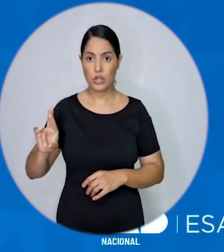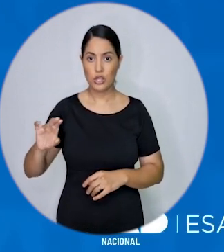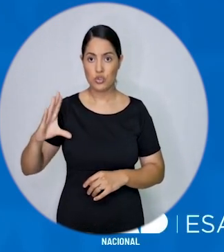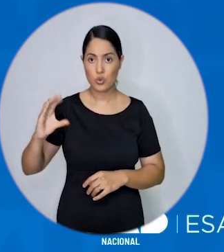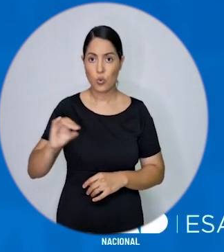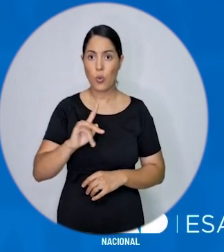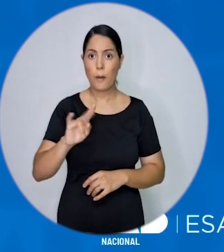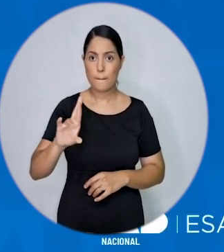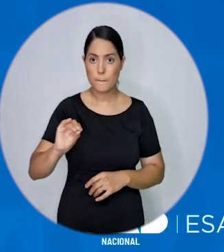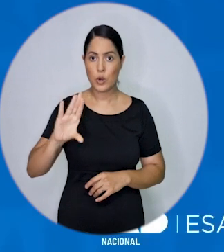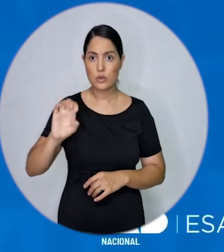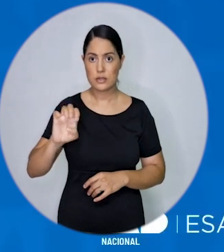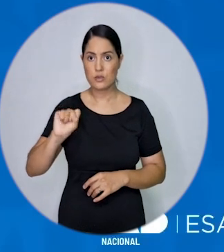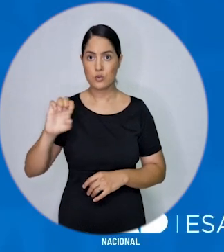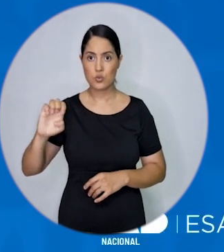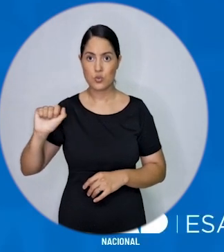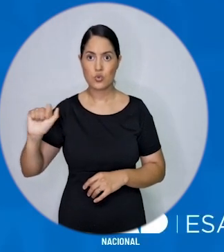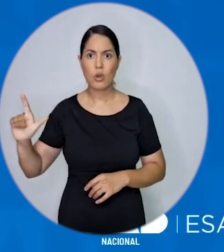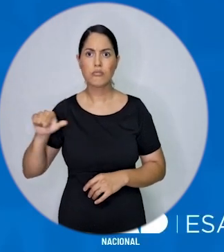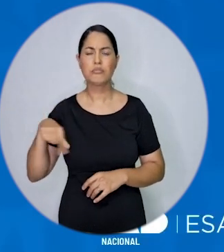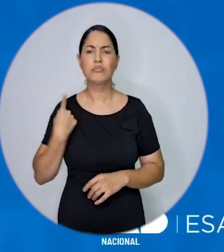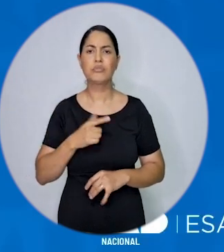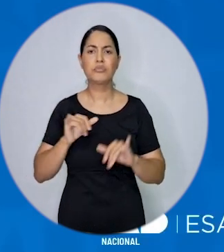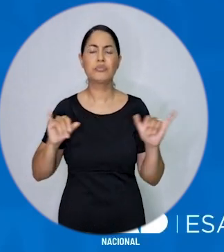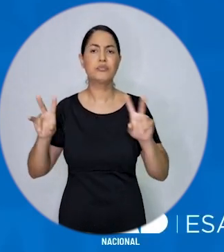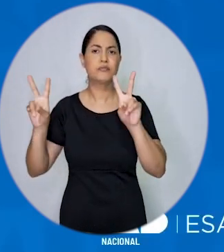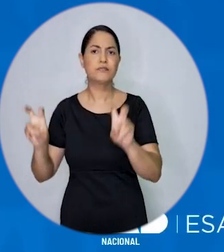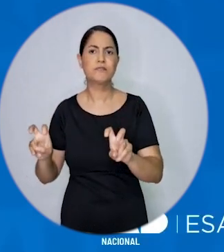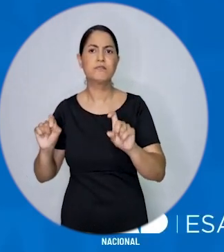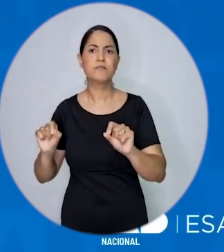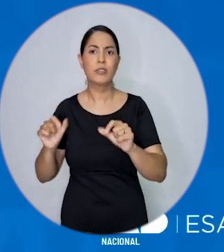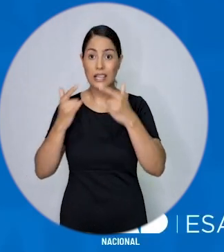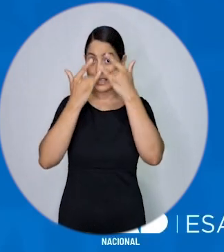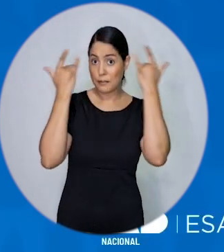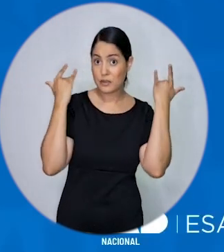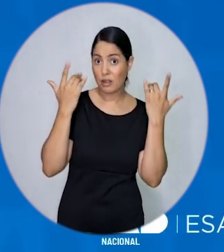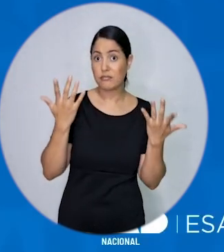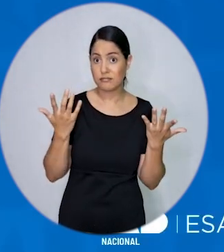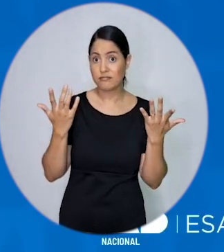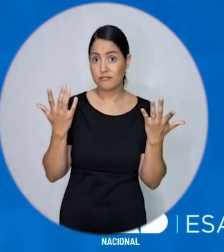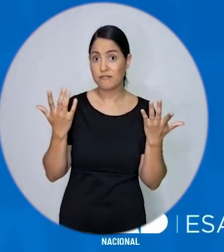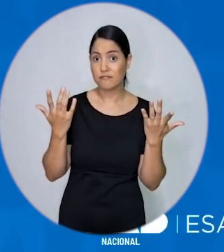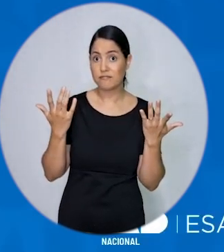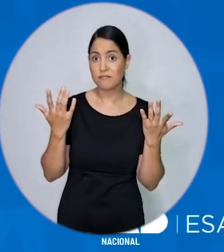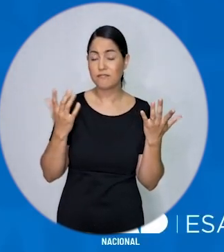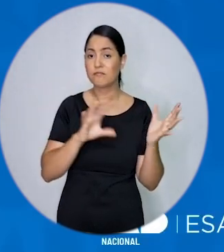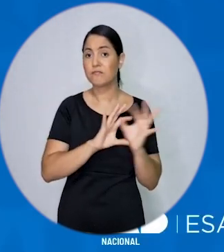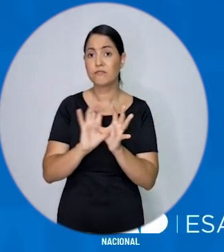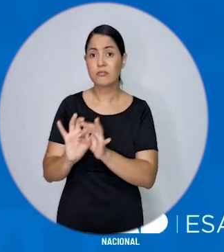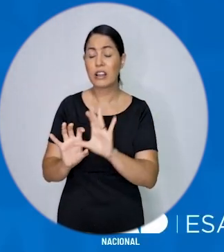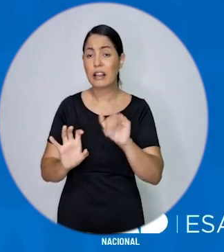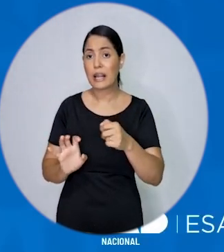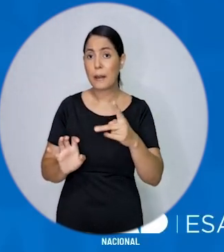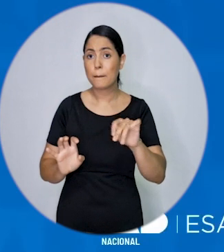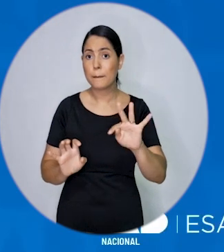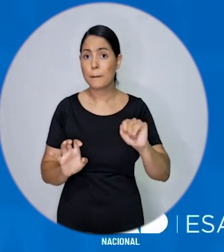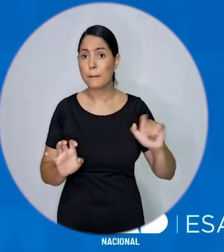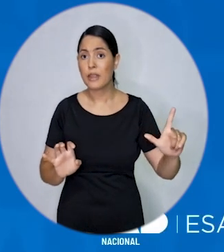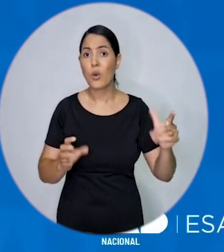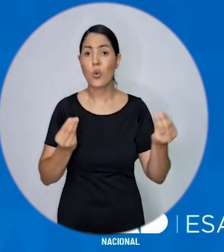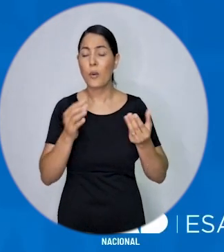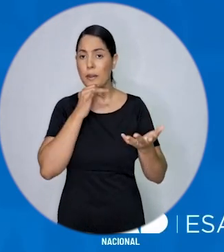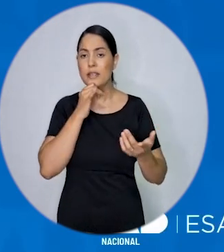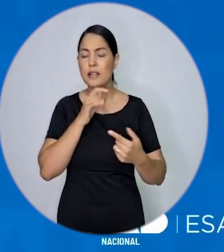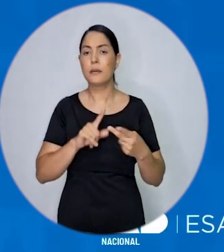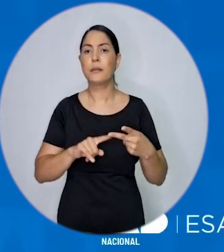processual. Pô, eu trazer o negócio jurídico processual para o inventário é capital. E dentro dessa ideia do negócio jurídico processual,